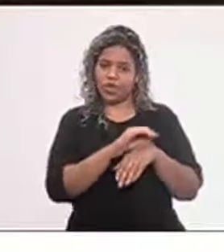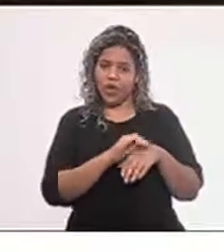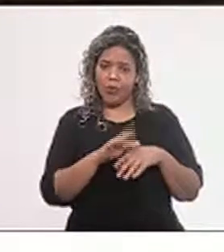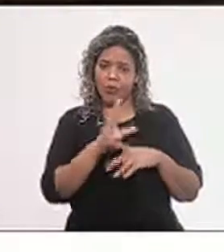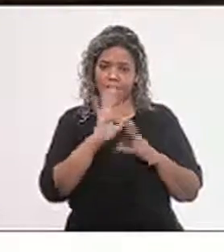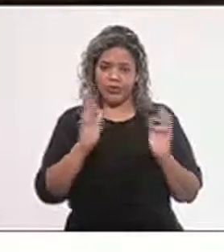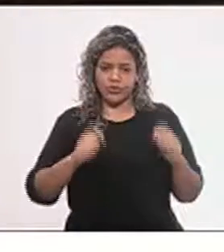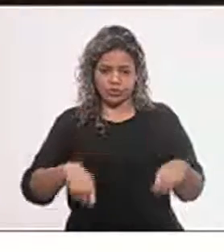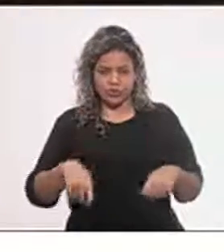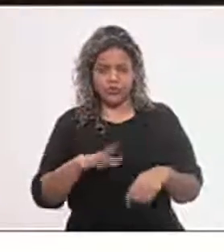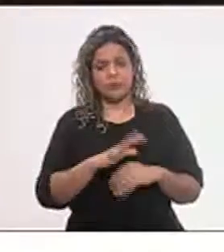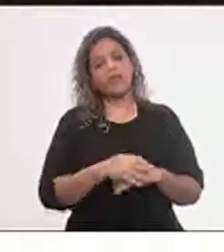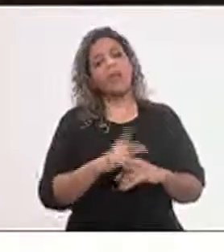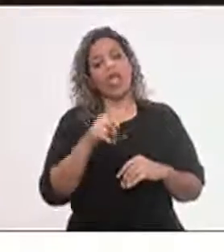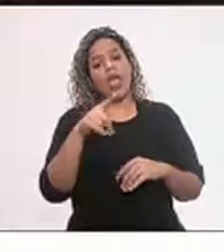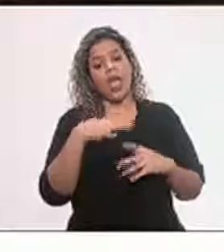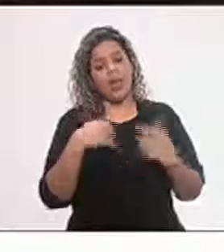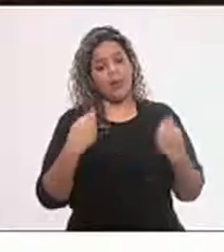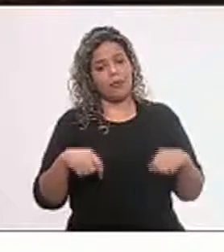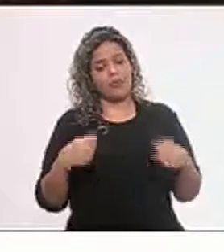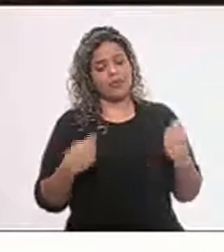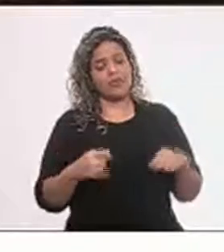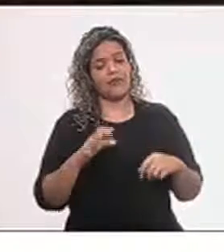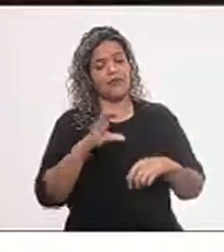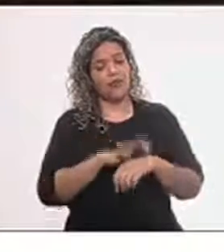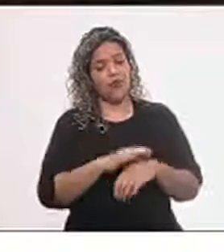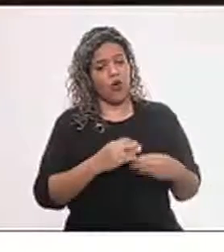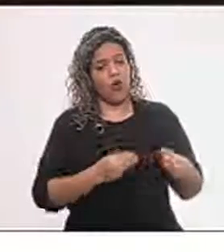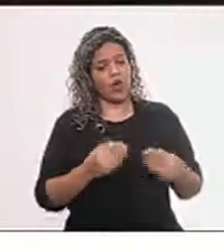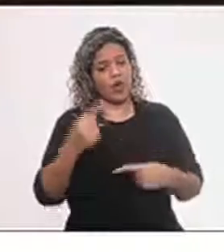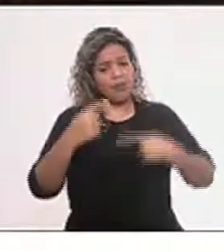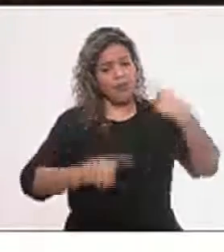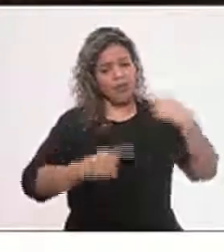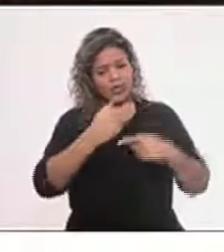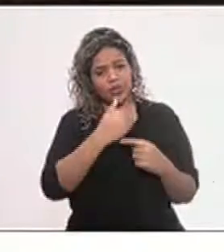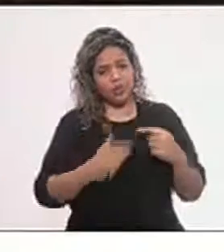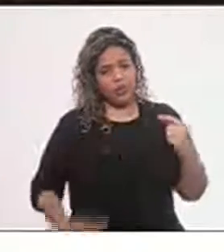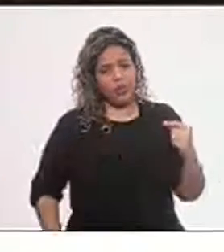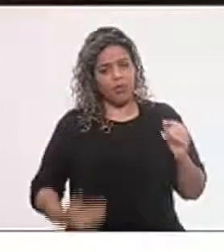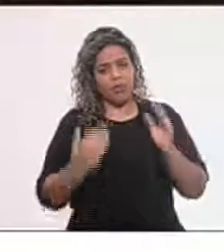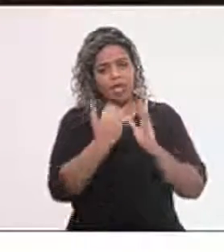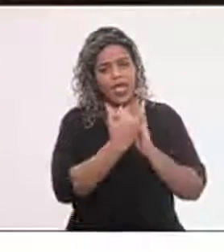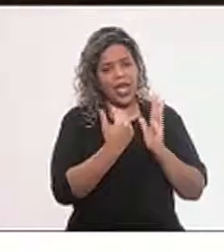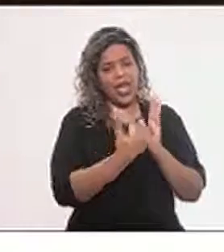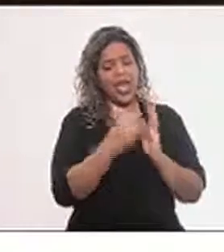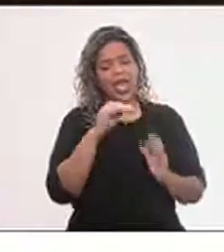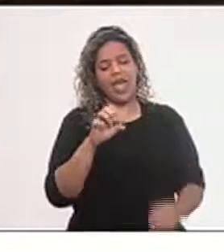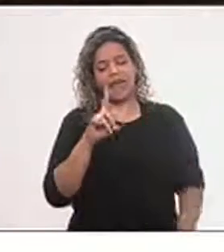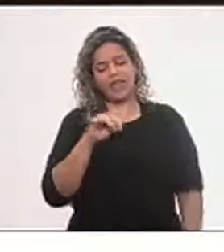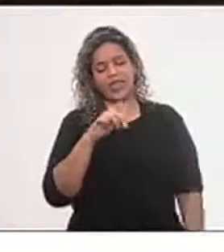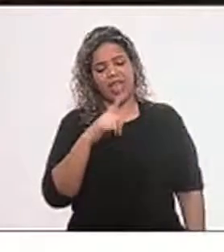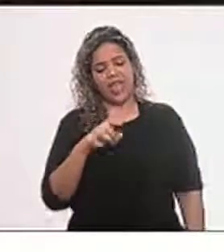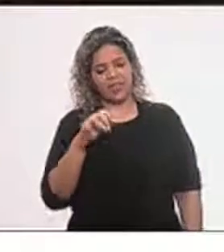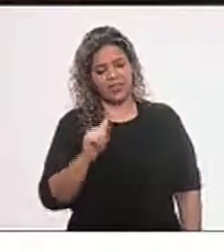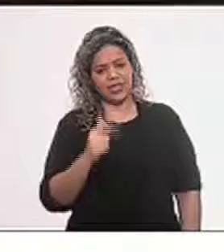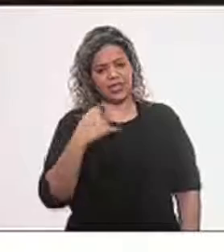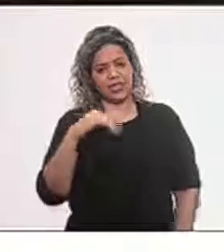constitucionalmente garantido, deve ser fortalecido por políticas públicas fundadas em evidências,